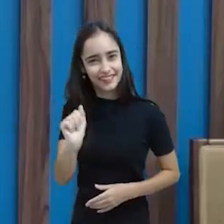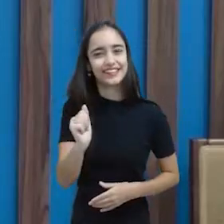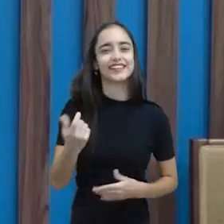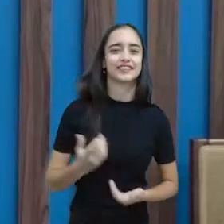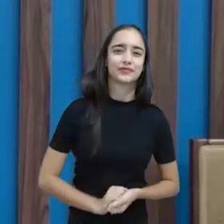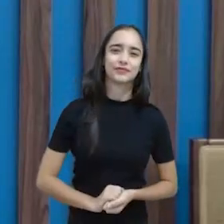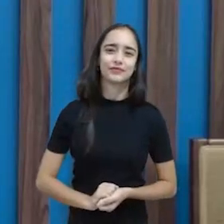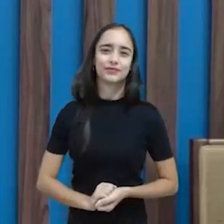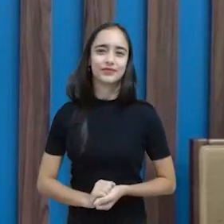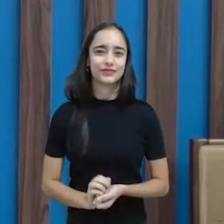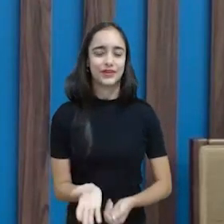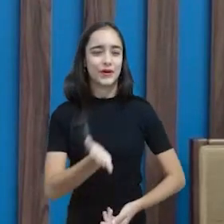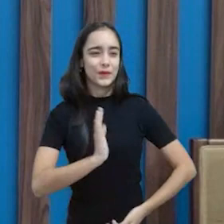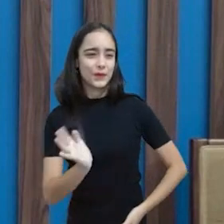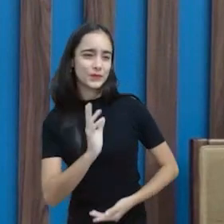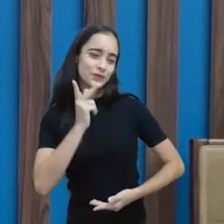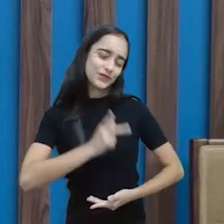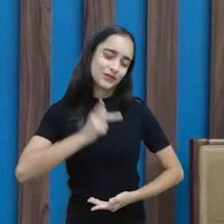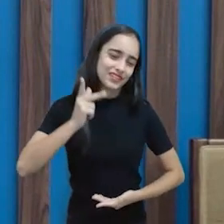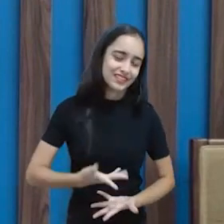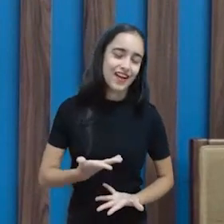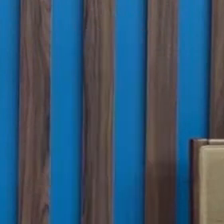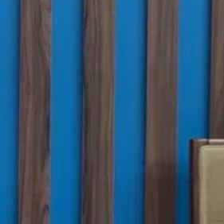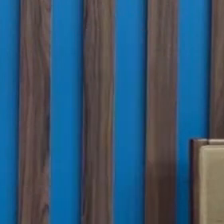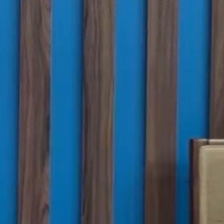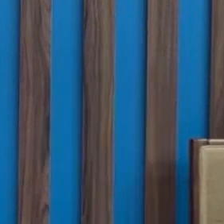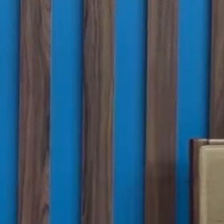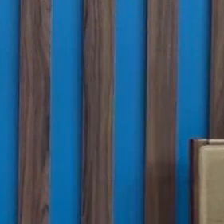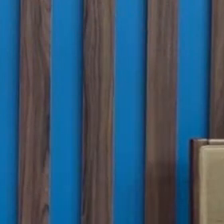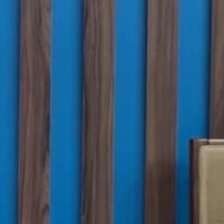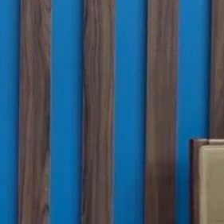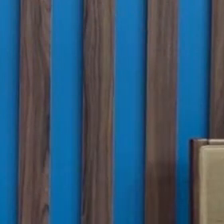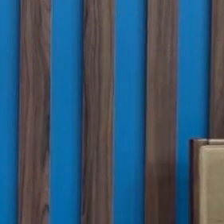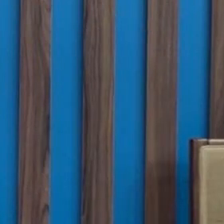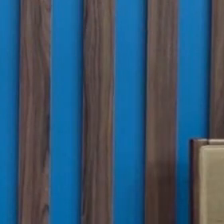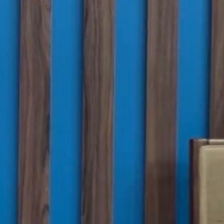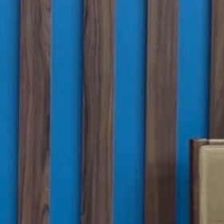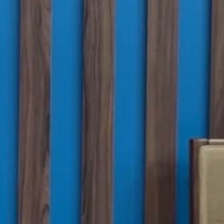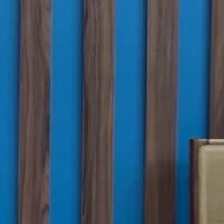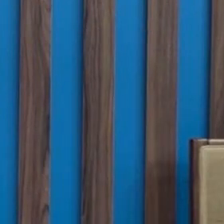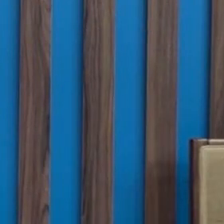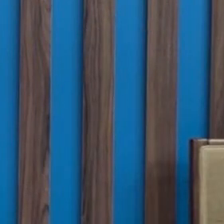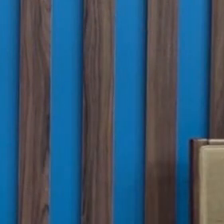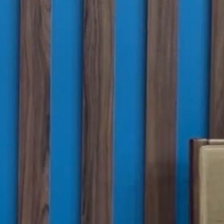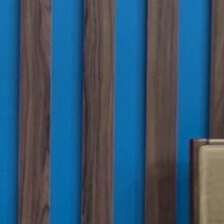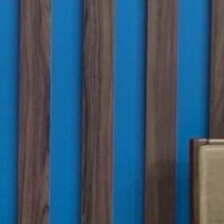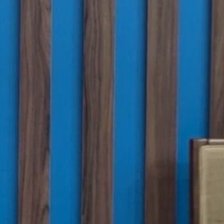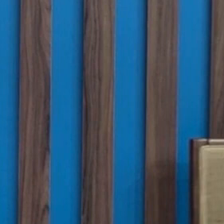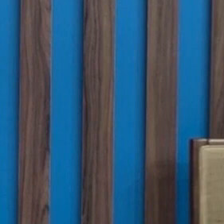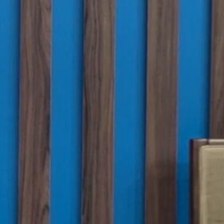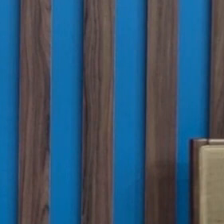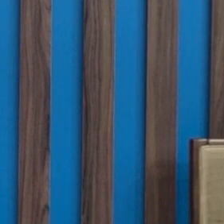meu povo. Vanessa, prazer estar aqui nessa aula do nono ano, né, gente, de sustentabilidade, com a